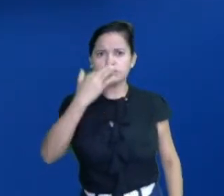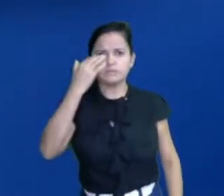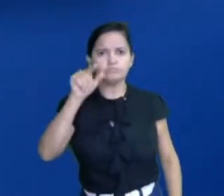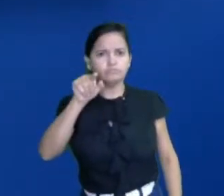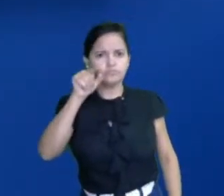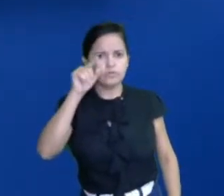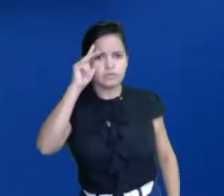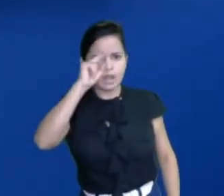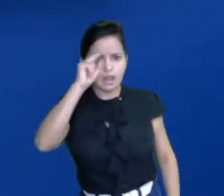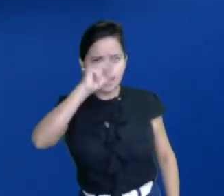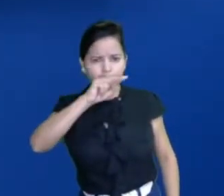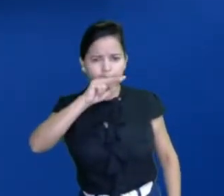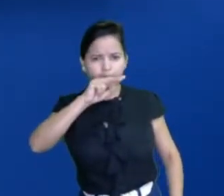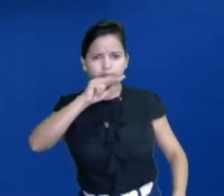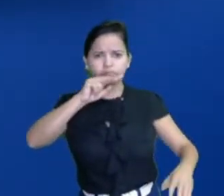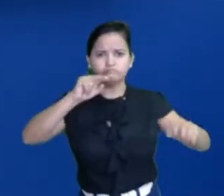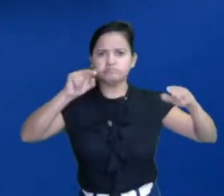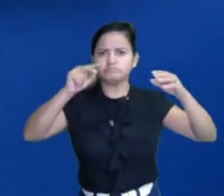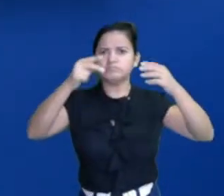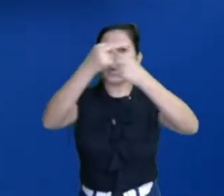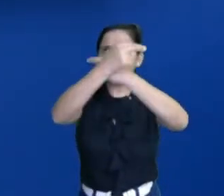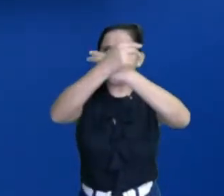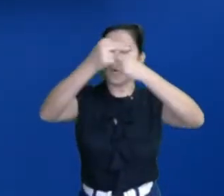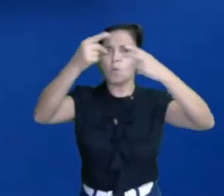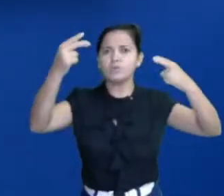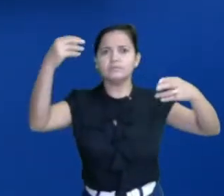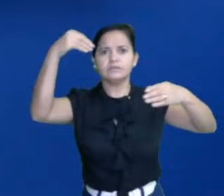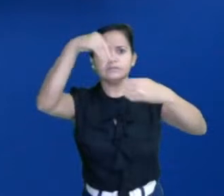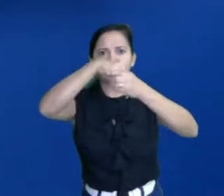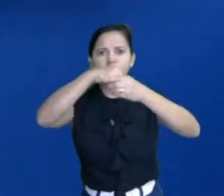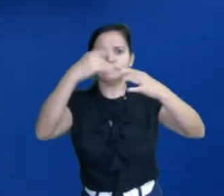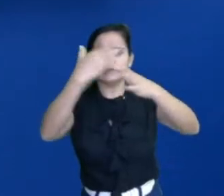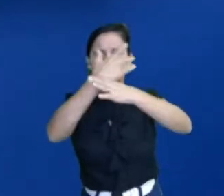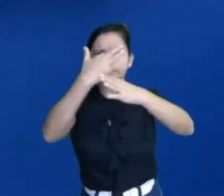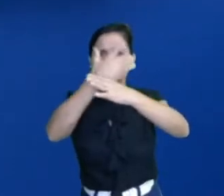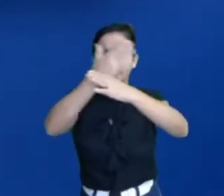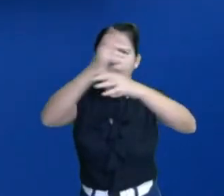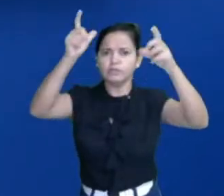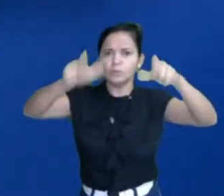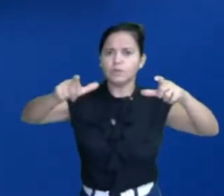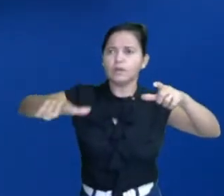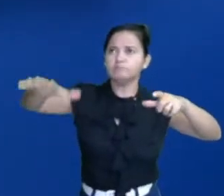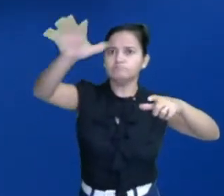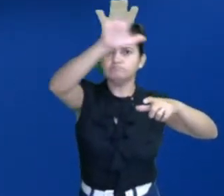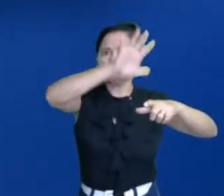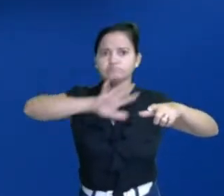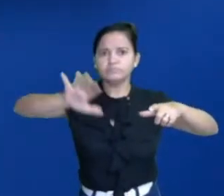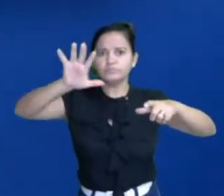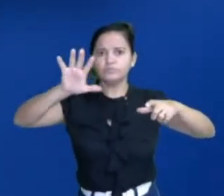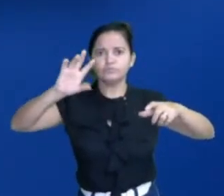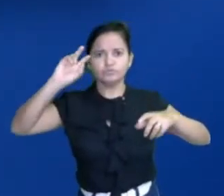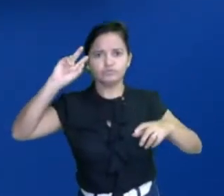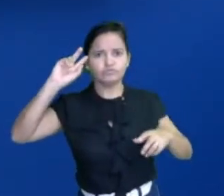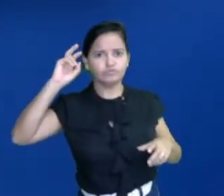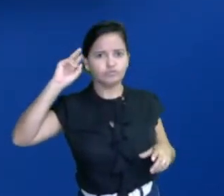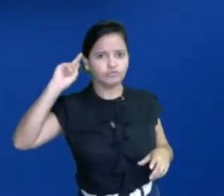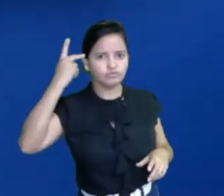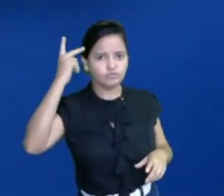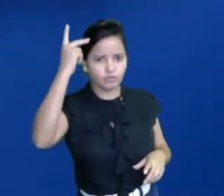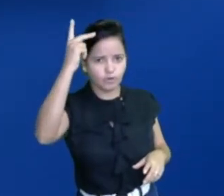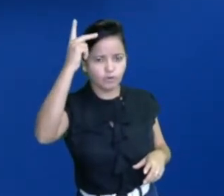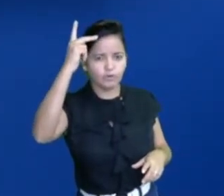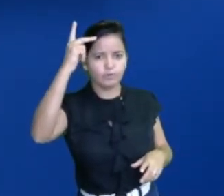é patrimônio histórico? Já ouviram falar sobre isso? Então, ó, me acompanha na aula de hoje que a gente